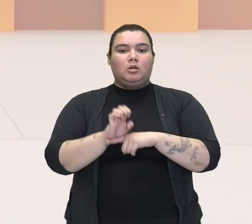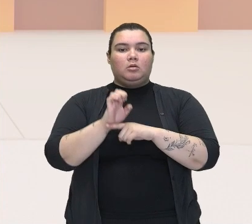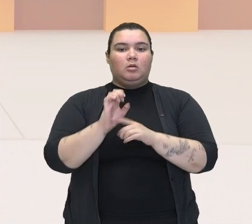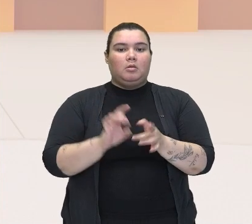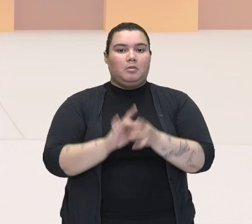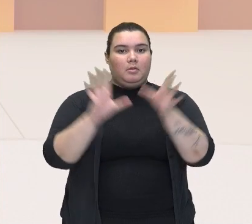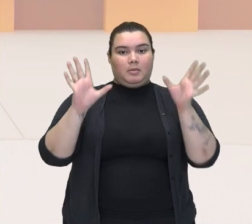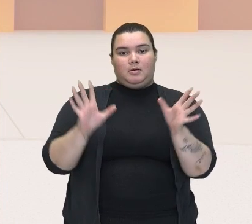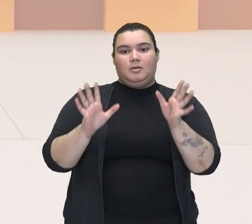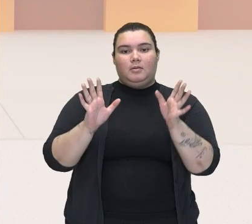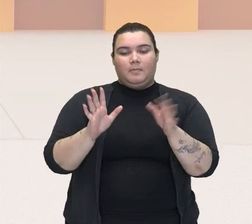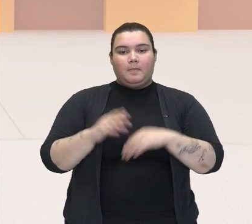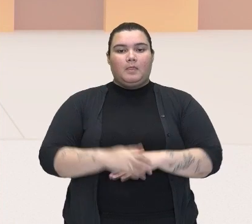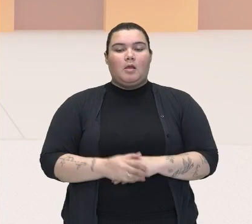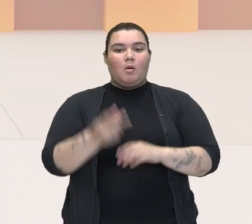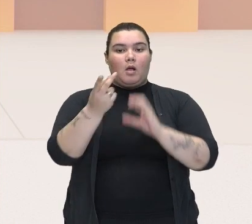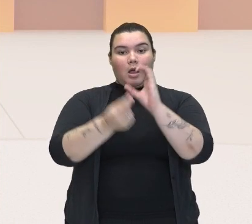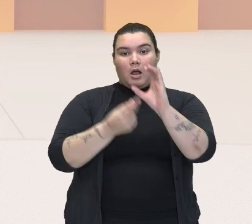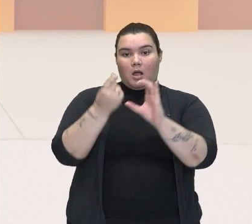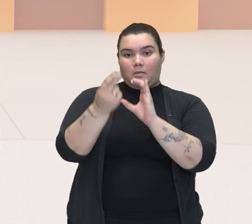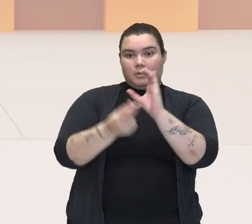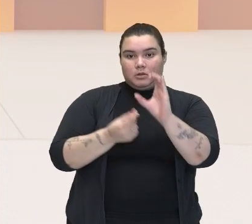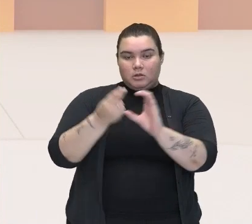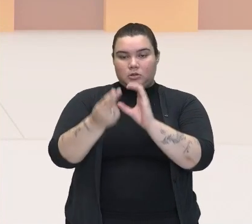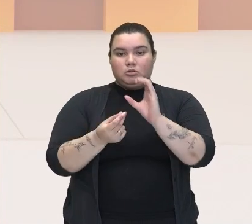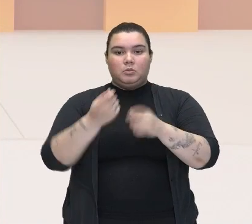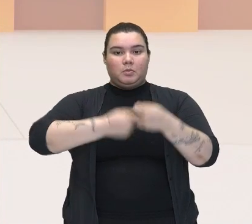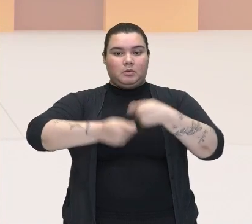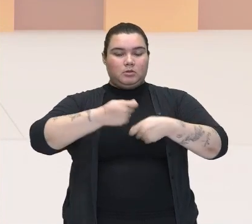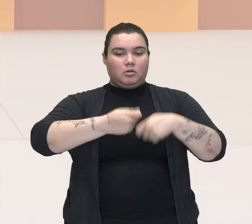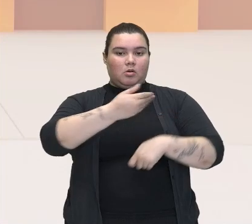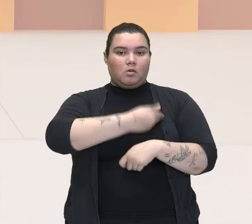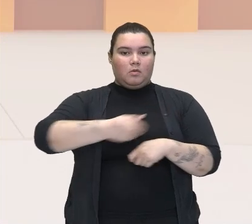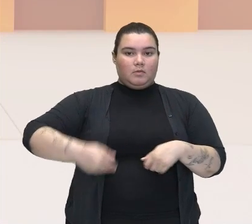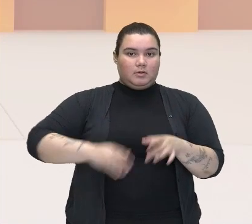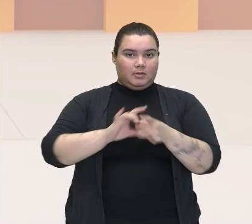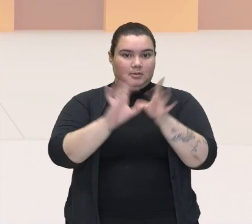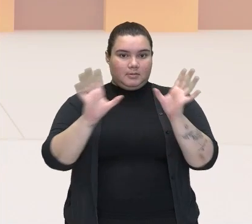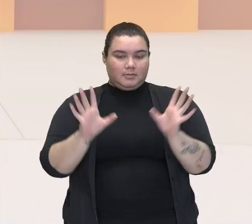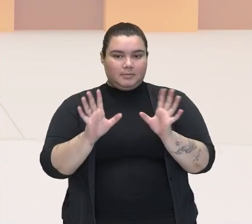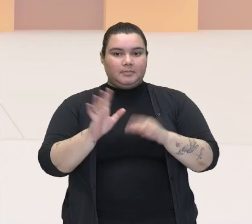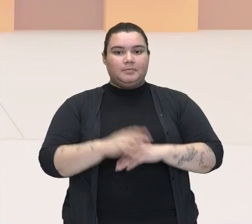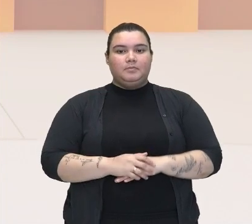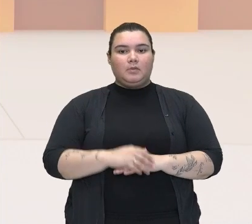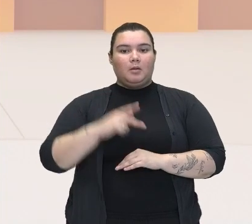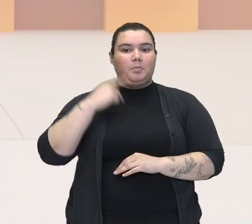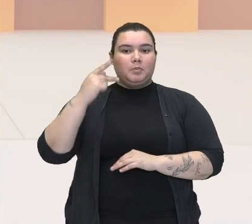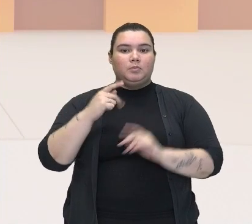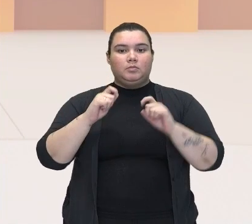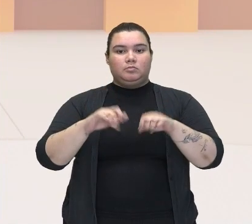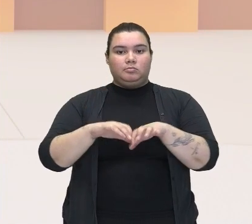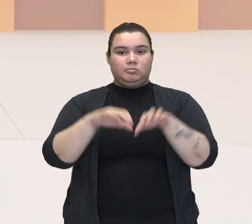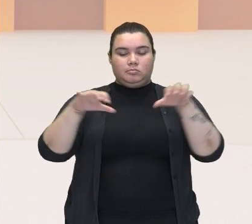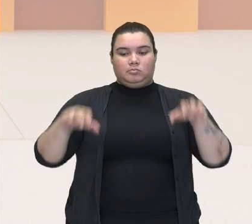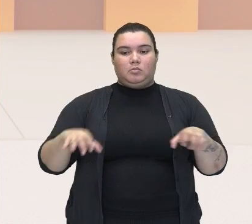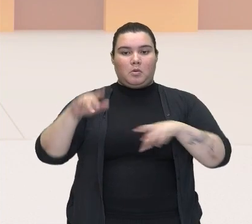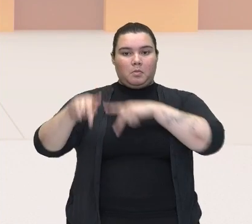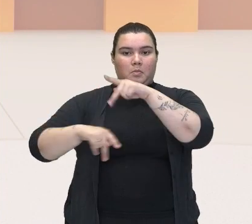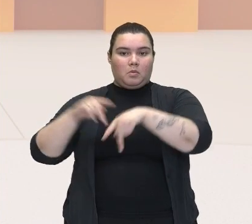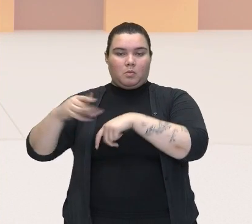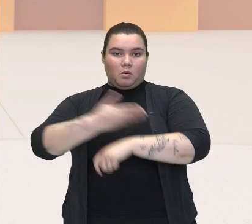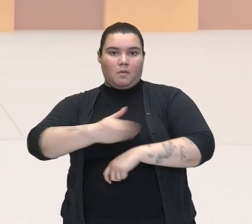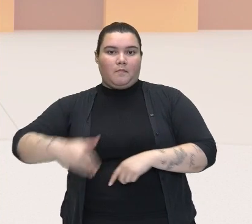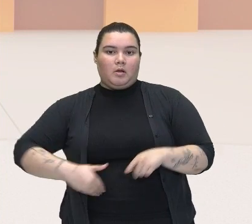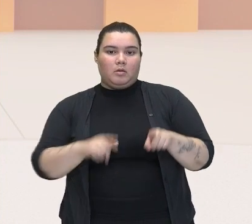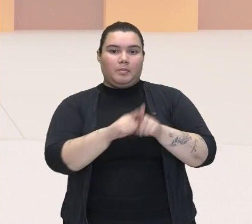na economia, laissez-faire, laissez-passer, né? Na política, separação entre o público